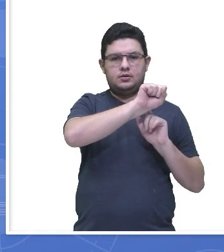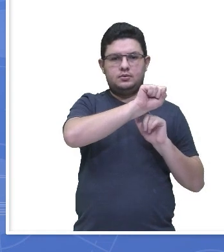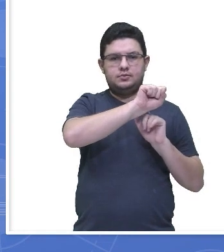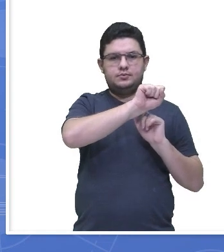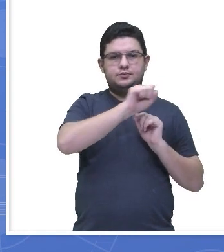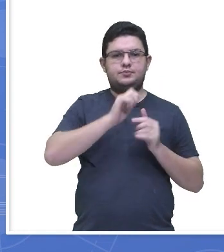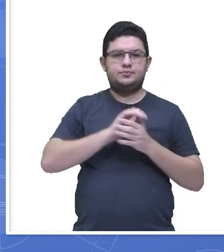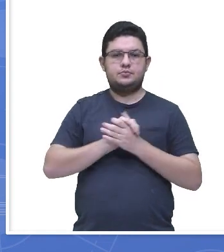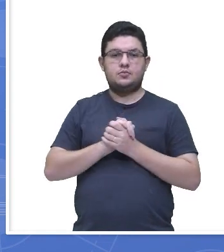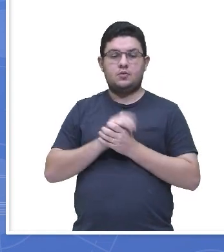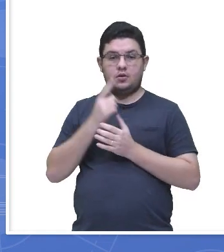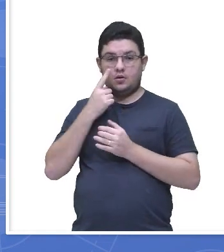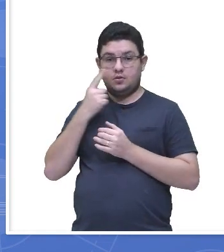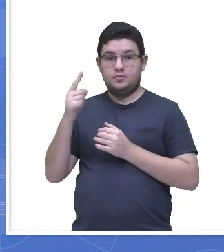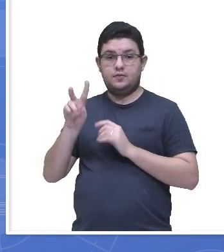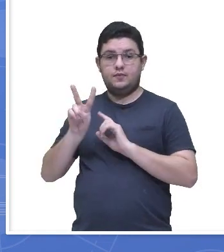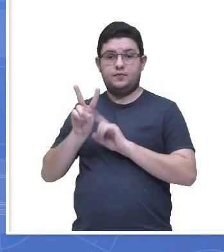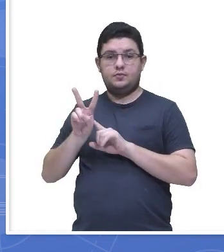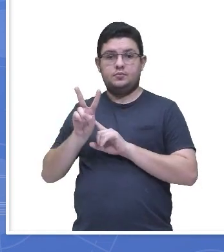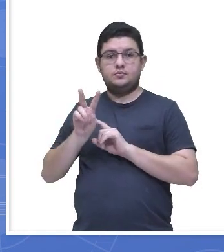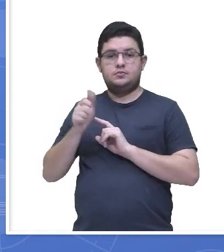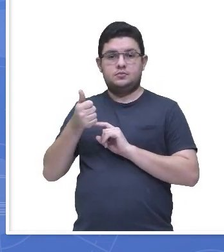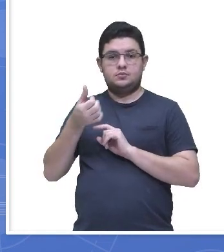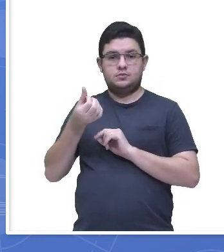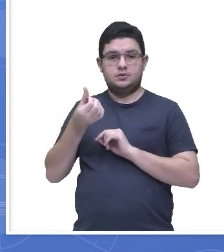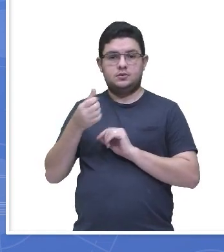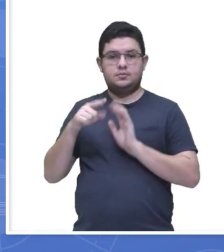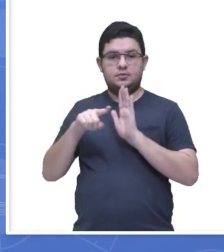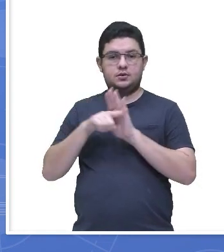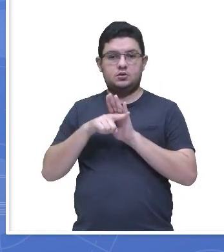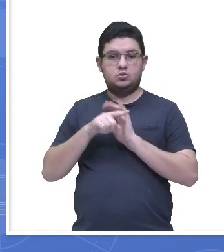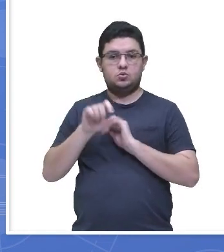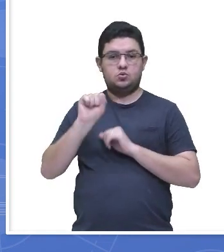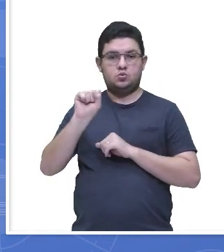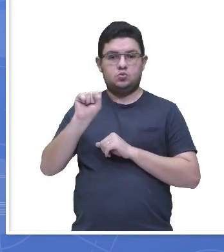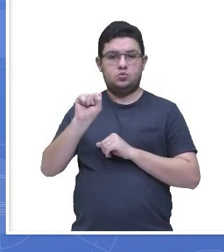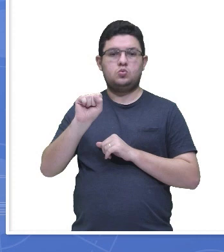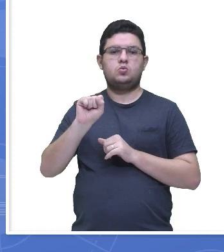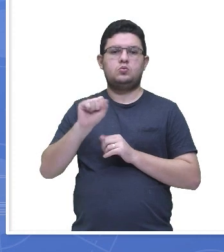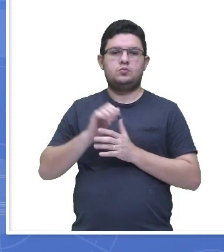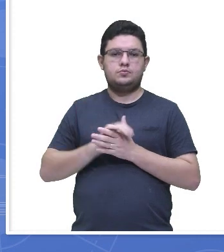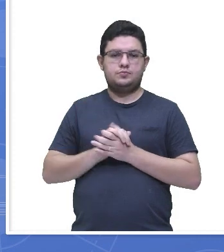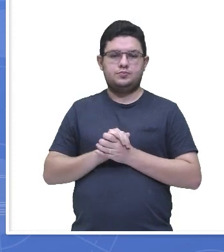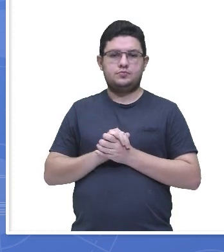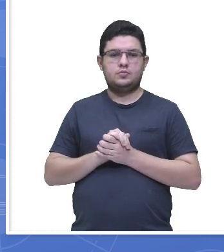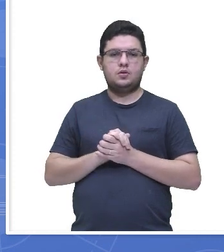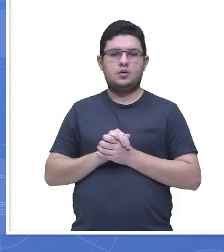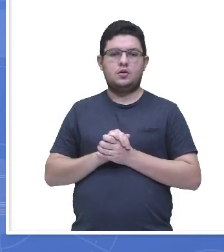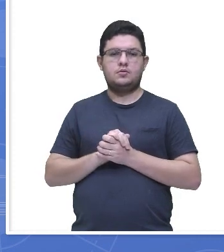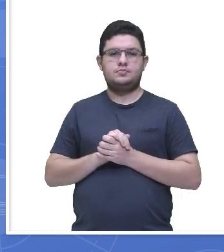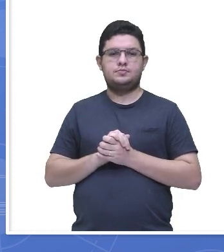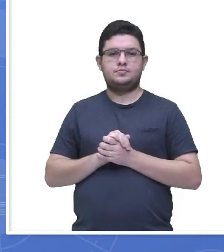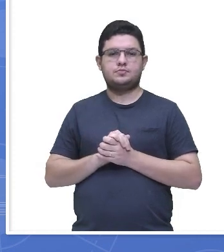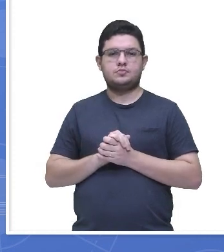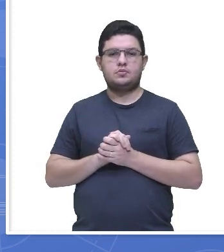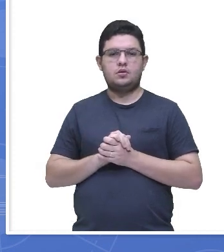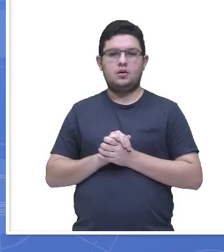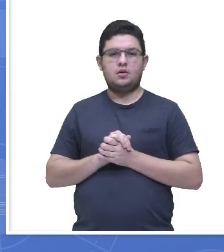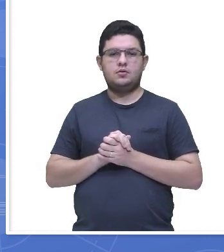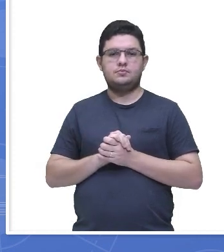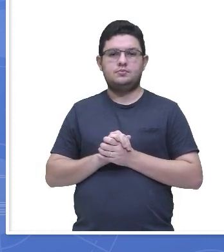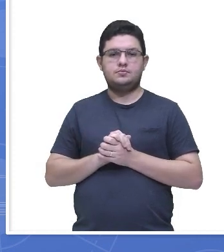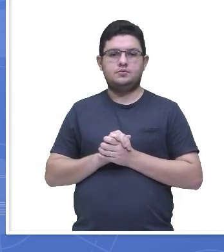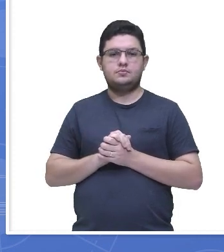chegou nesse ponto. E o espaço inicial é 8, menos a variação do tempo, que é